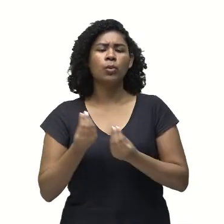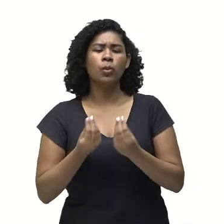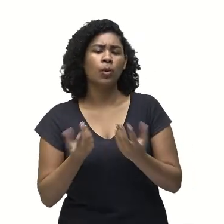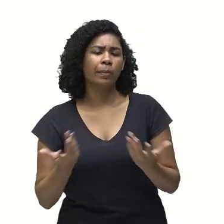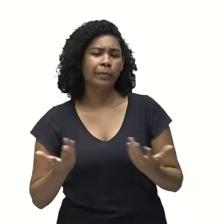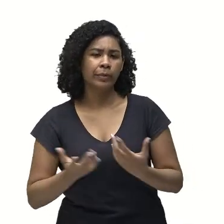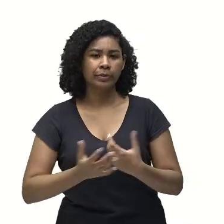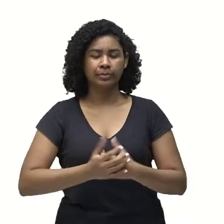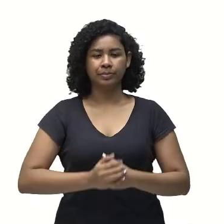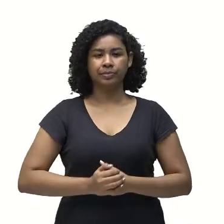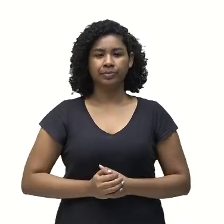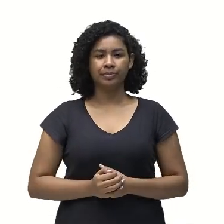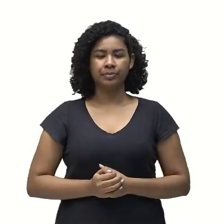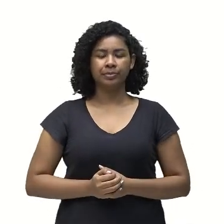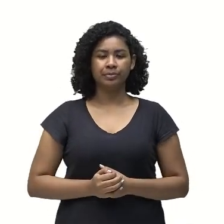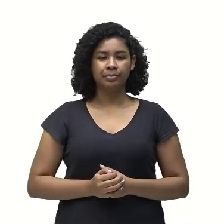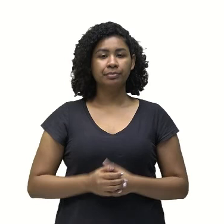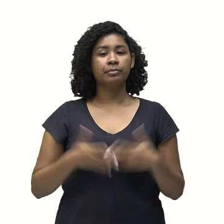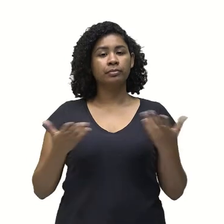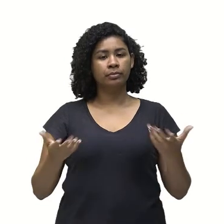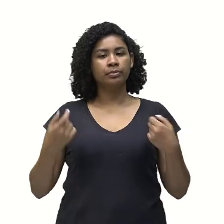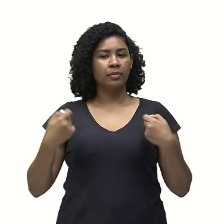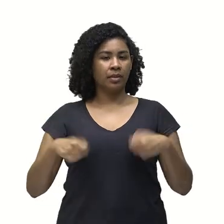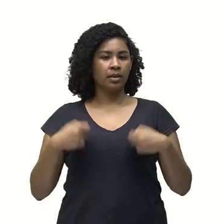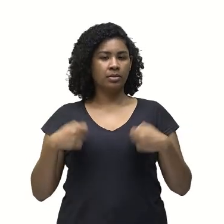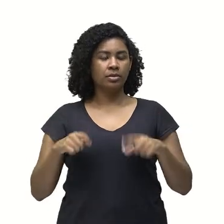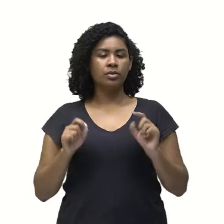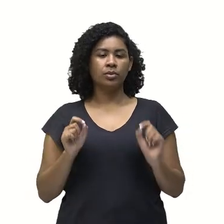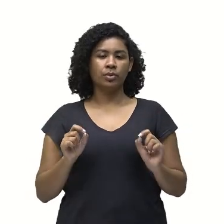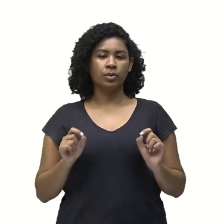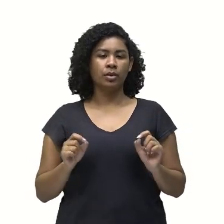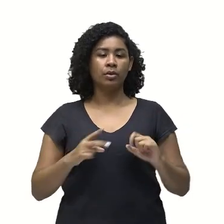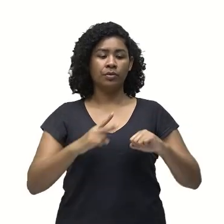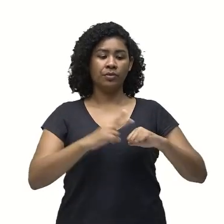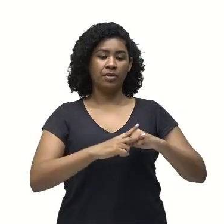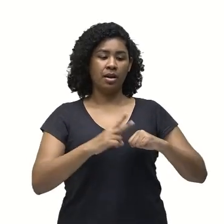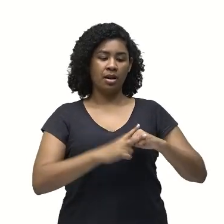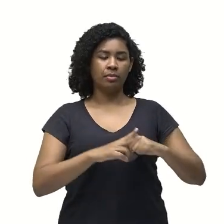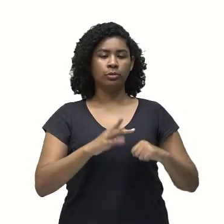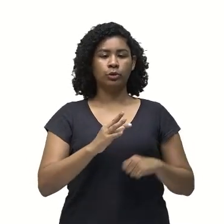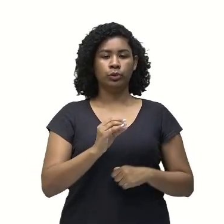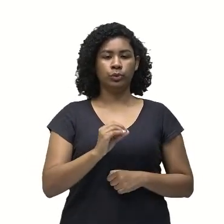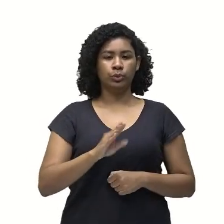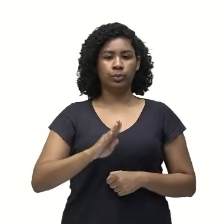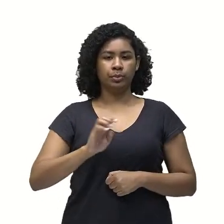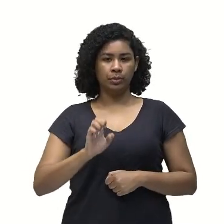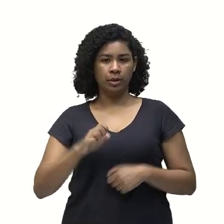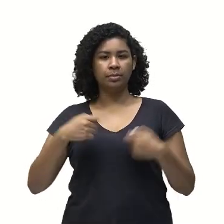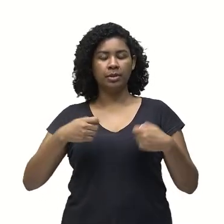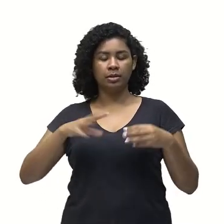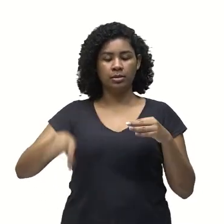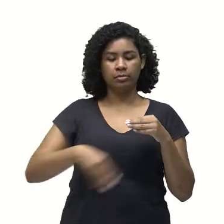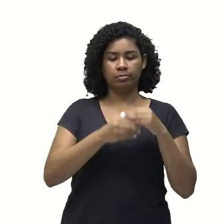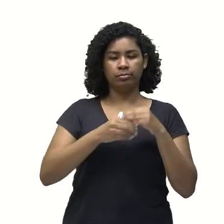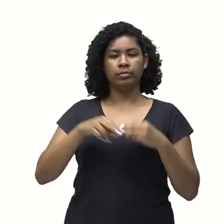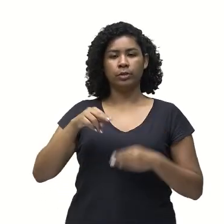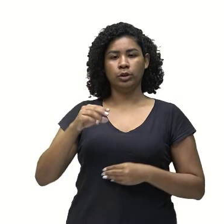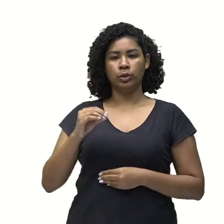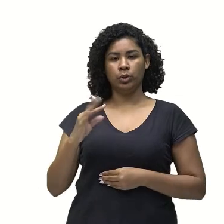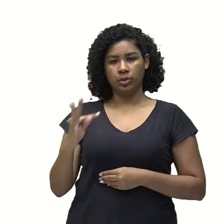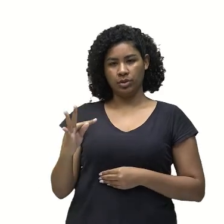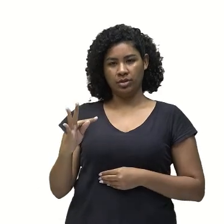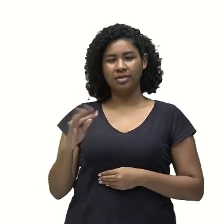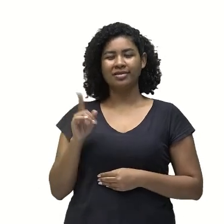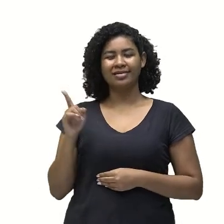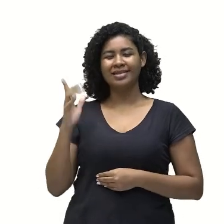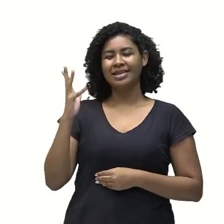tenho que colocar o not logo depois do verb to be. Vai ficar bem aqui, ó. Bem